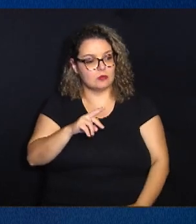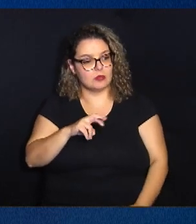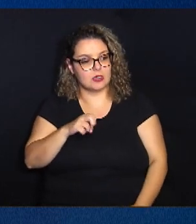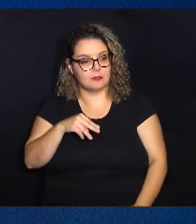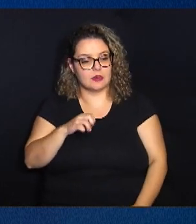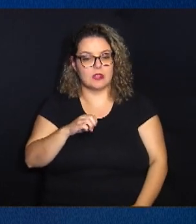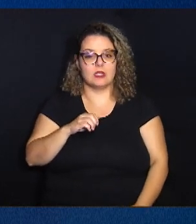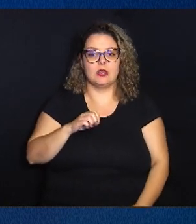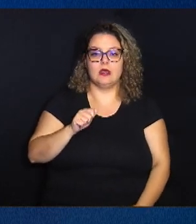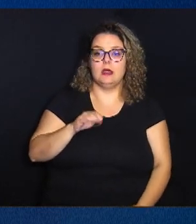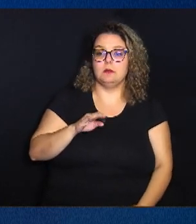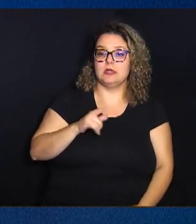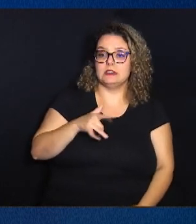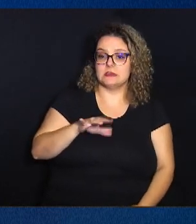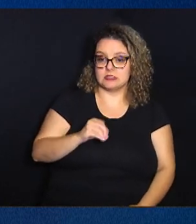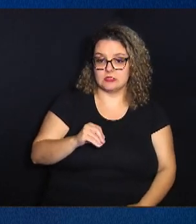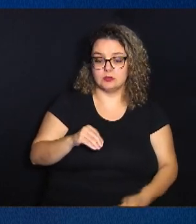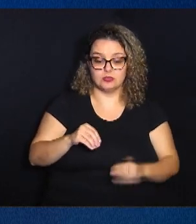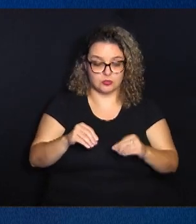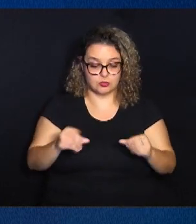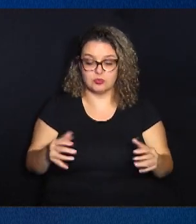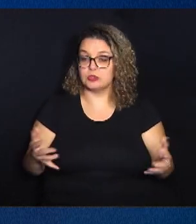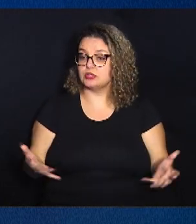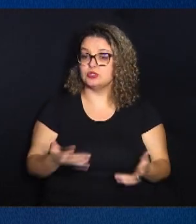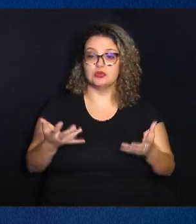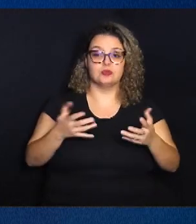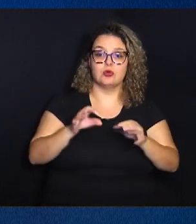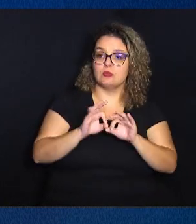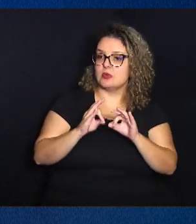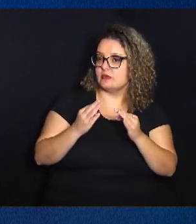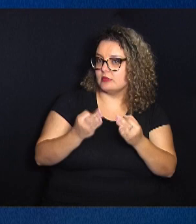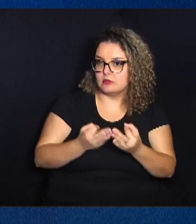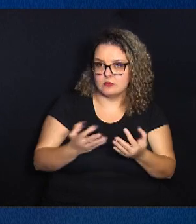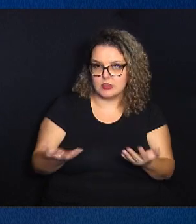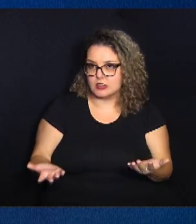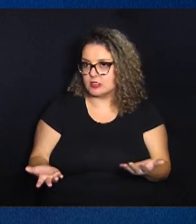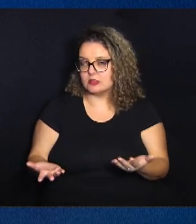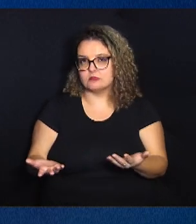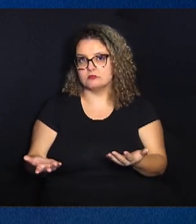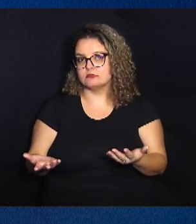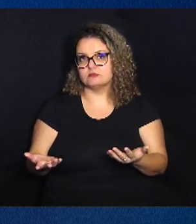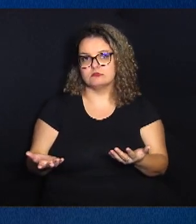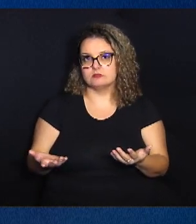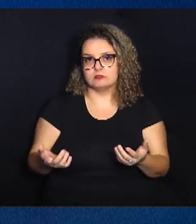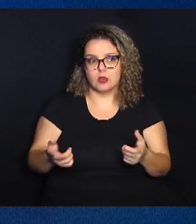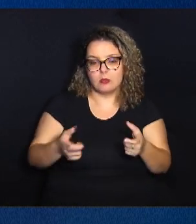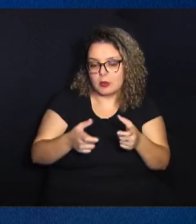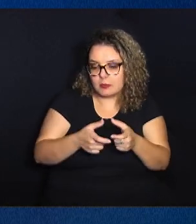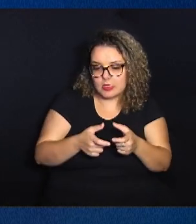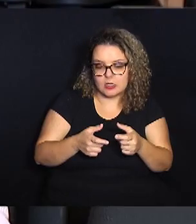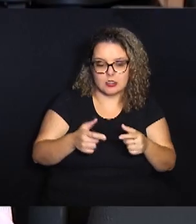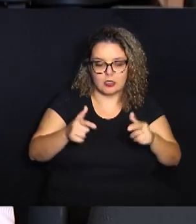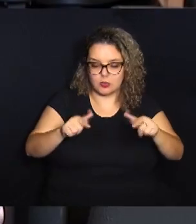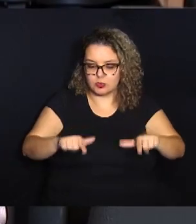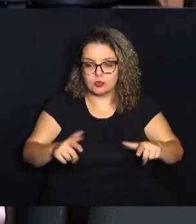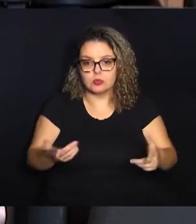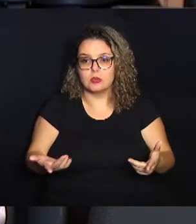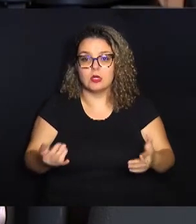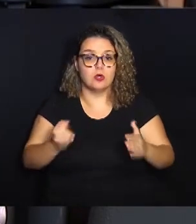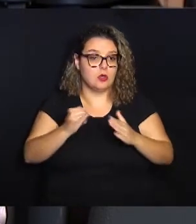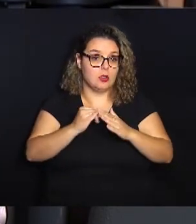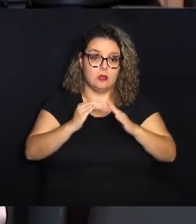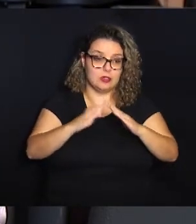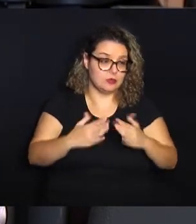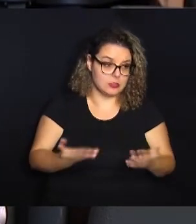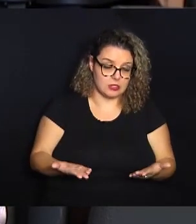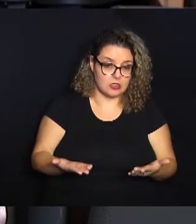solo, por exemplo, estimular uma família, uma pequena propriedade, aí, um imóvel